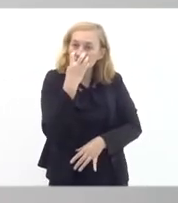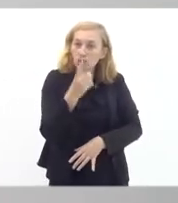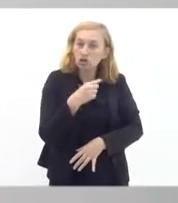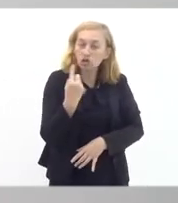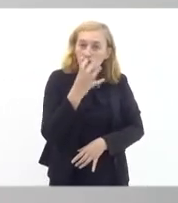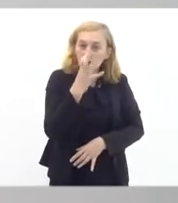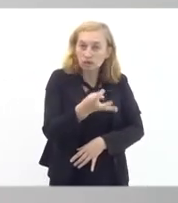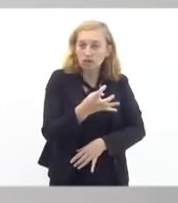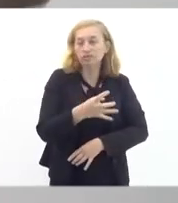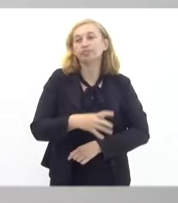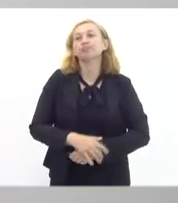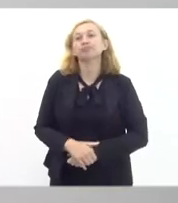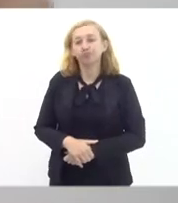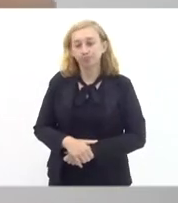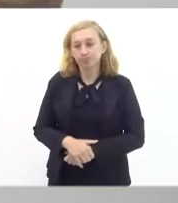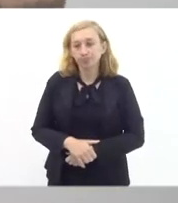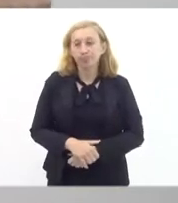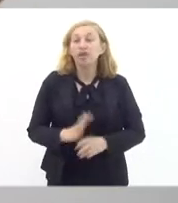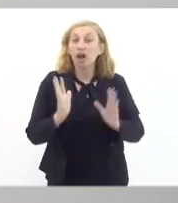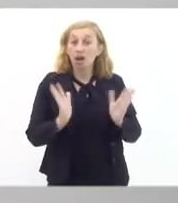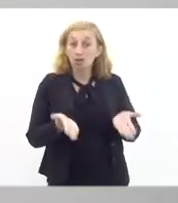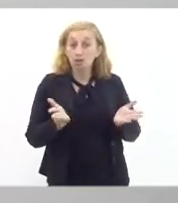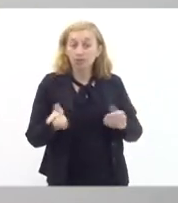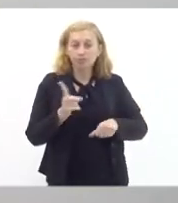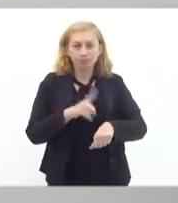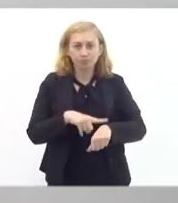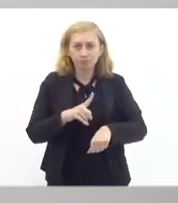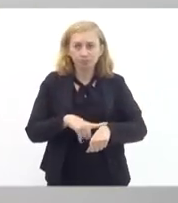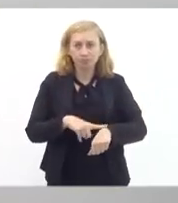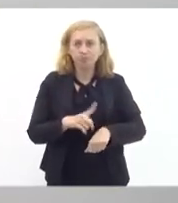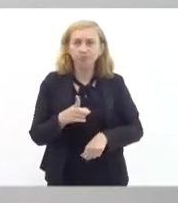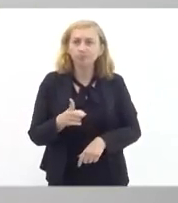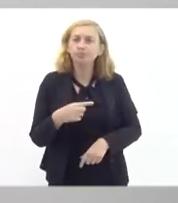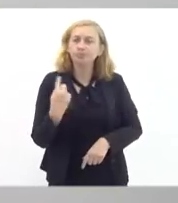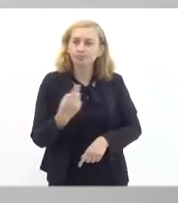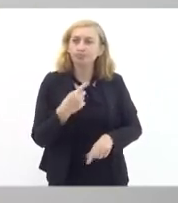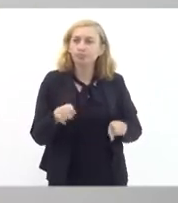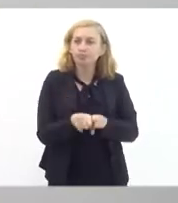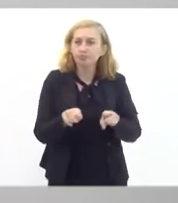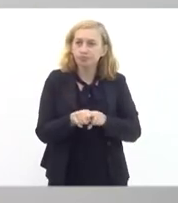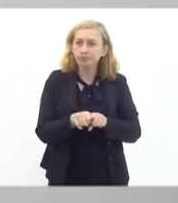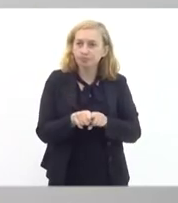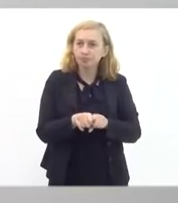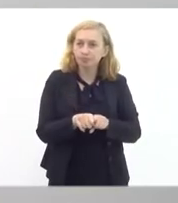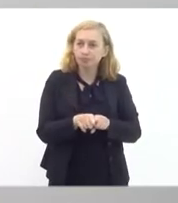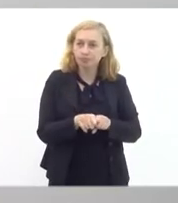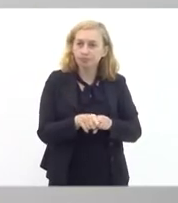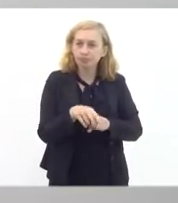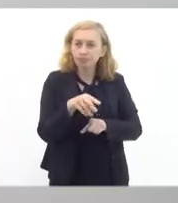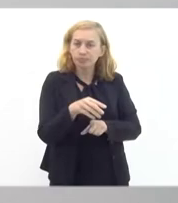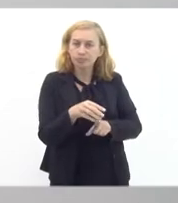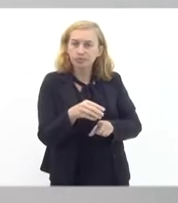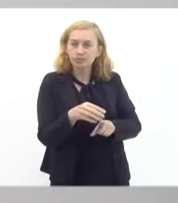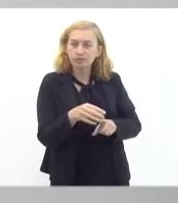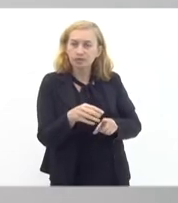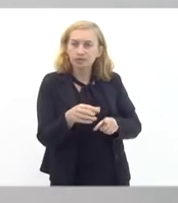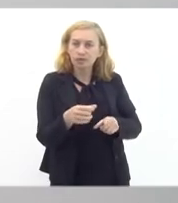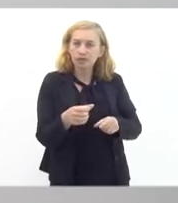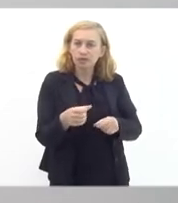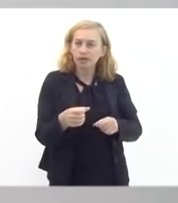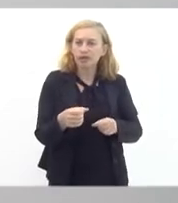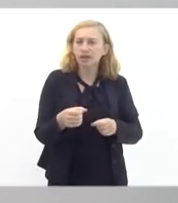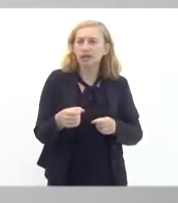do Brasil Canil Clube. Agora, nesse momento, e nós também somos ameaçados, como a nossa amiga falou aqui